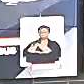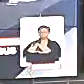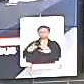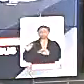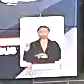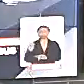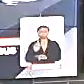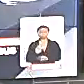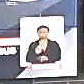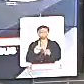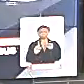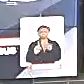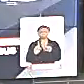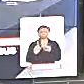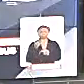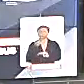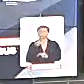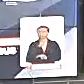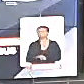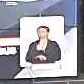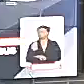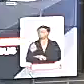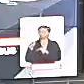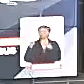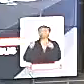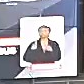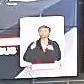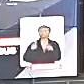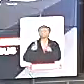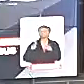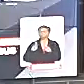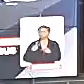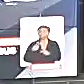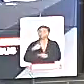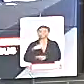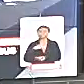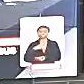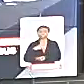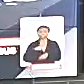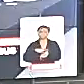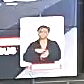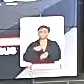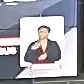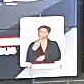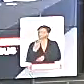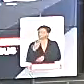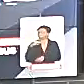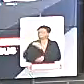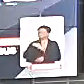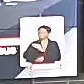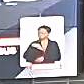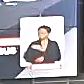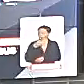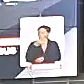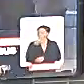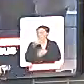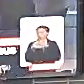fale o local de onde veio e terão 3 minutos paraas suas considerações